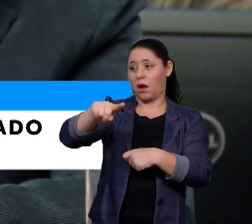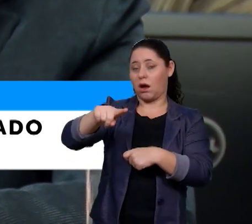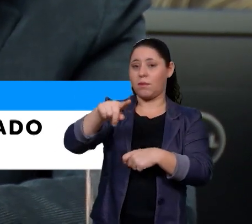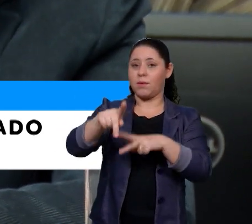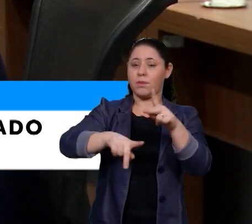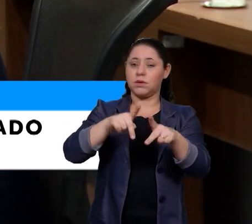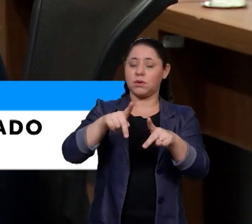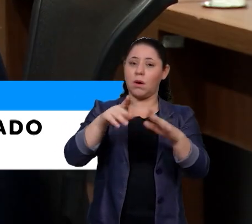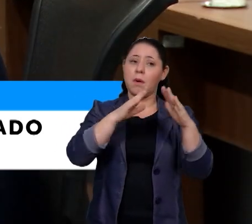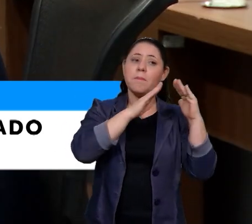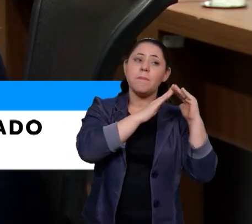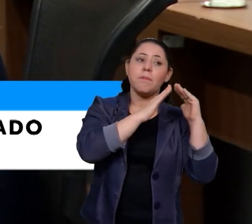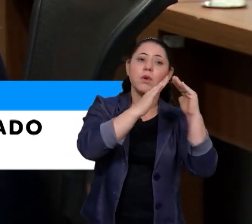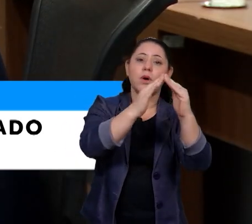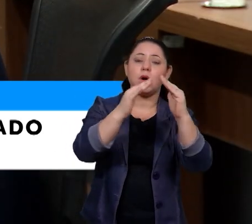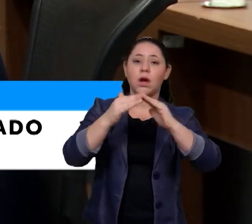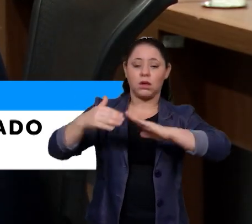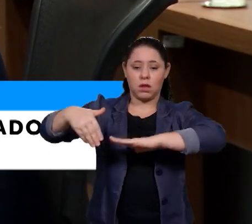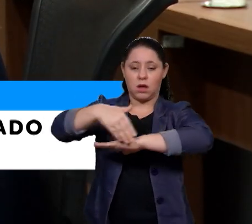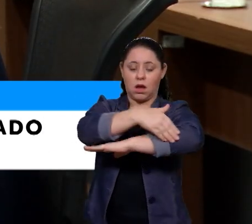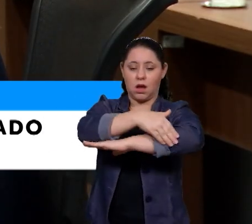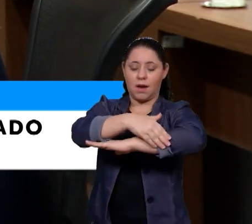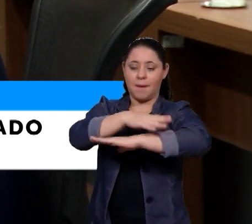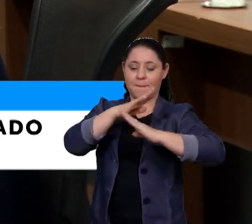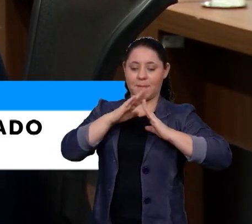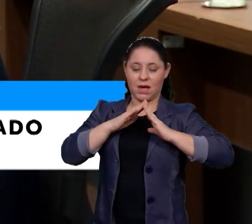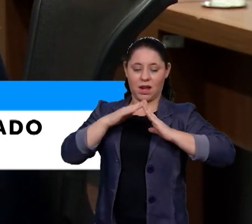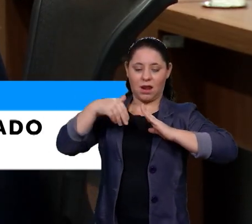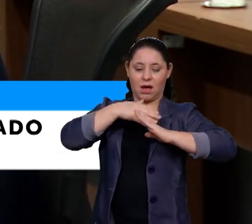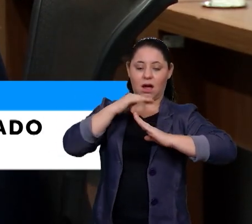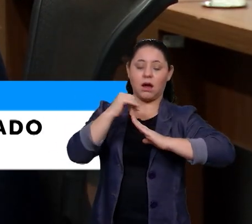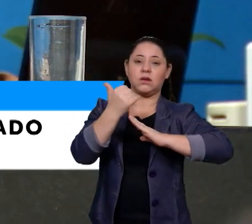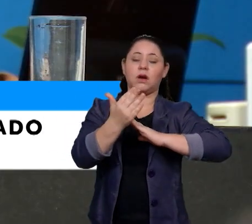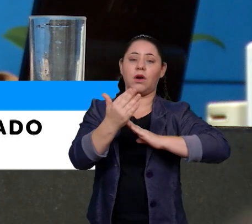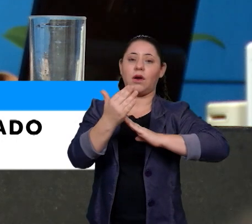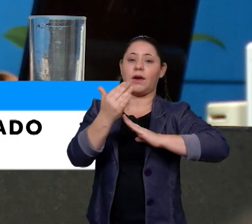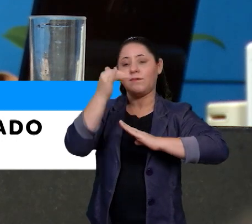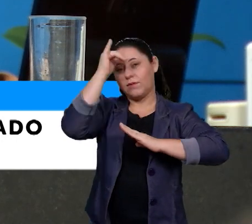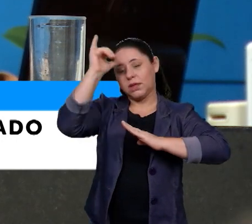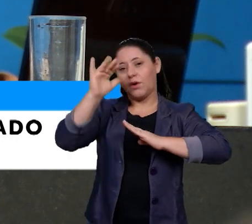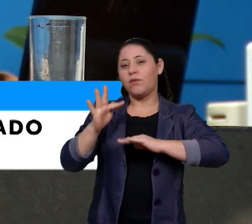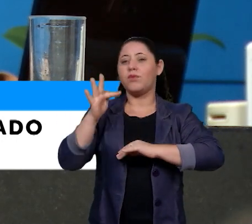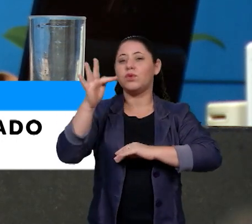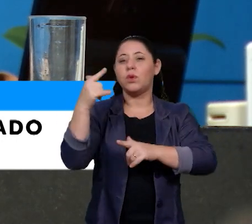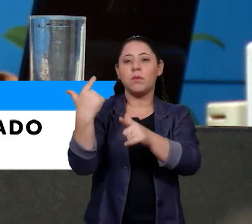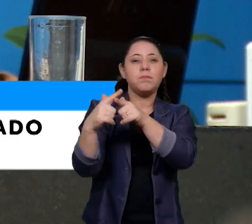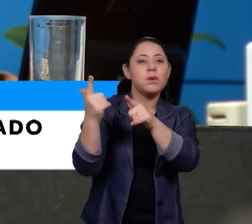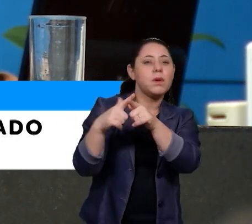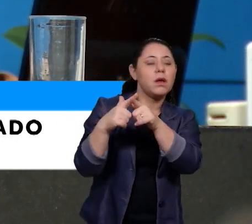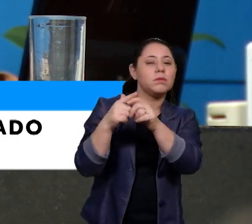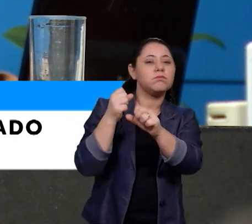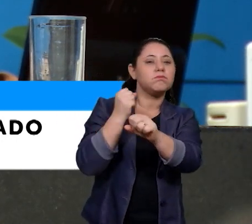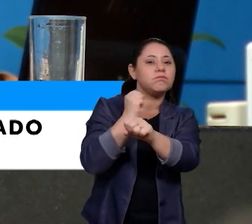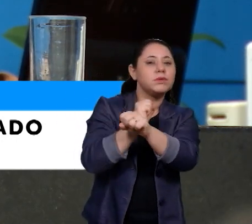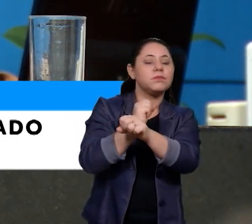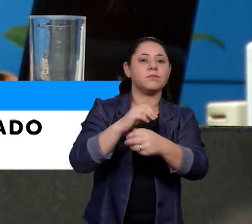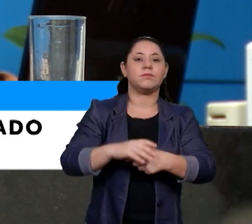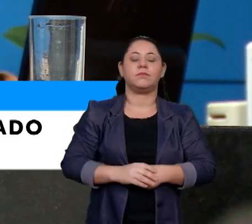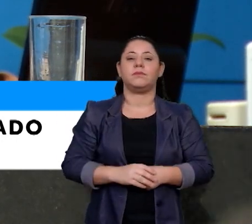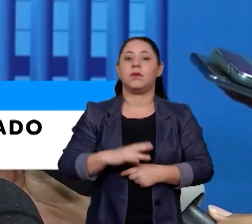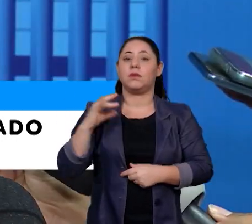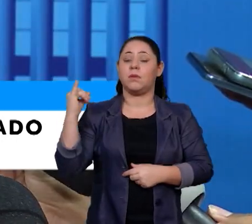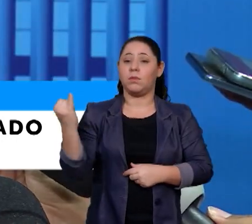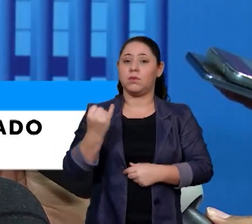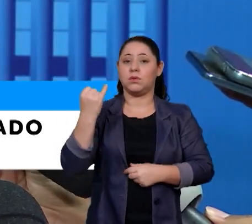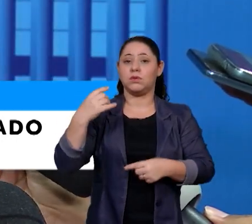as necessidades da população que mora nos locais em que a rodovia atravessa e também para evitar futuros problemas no entrave das